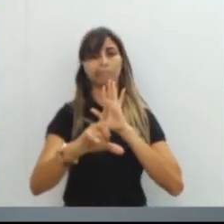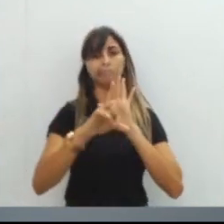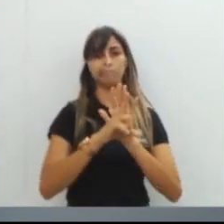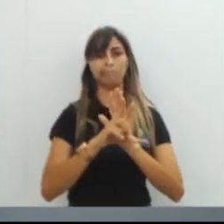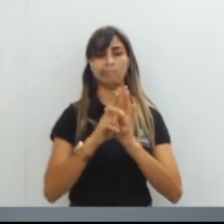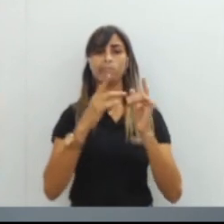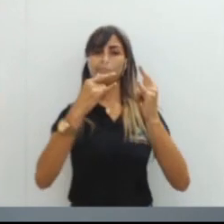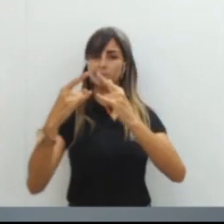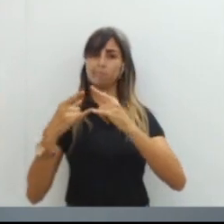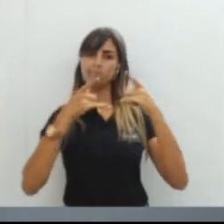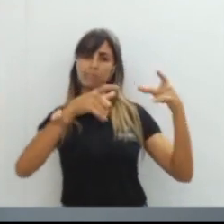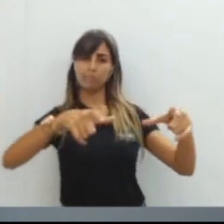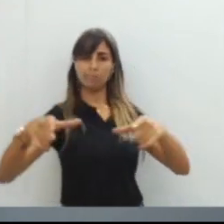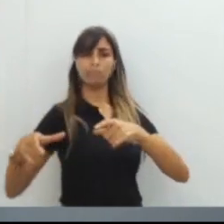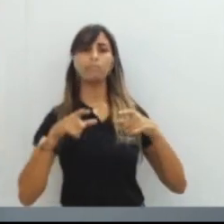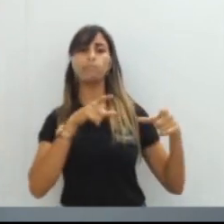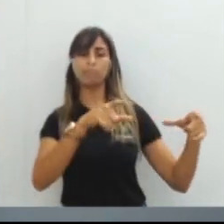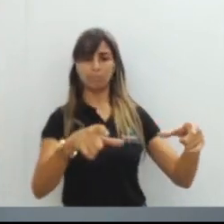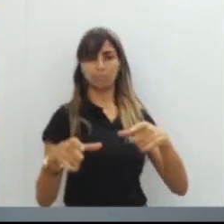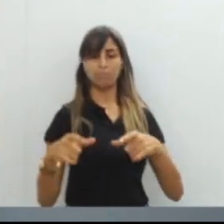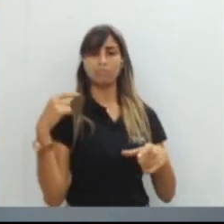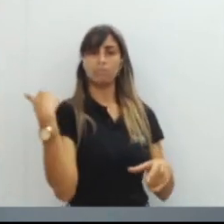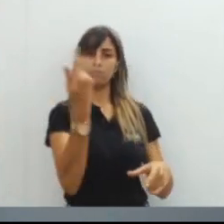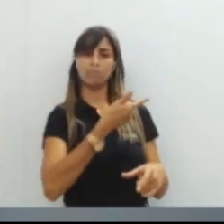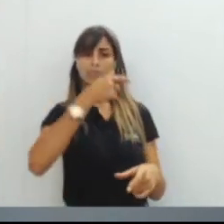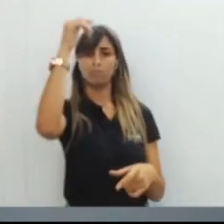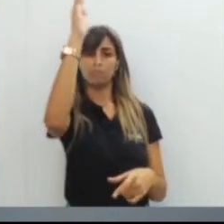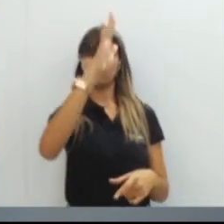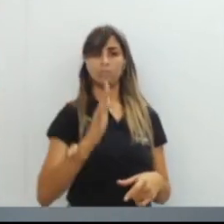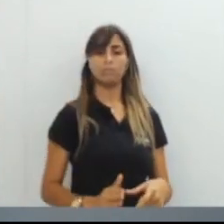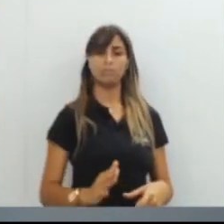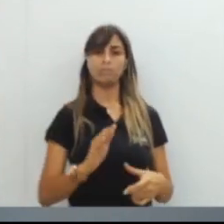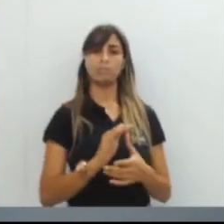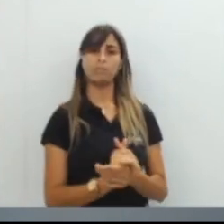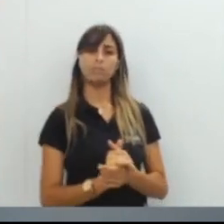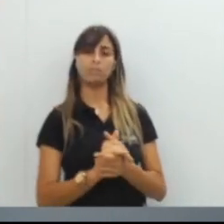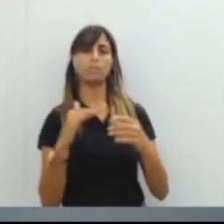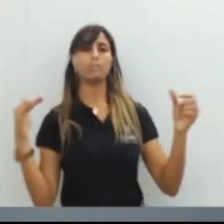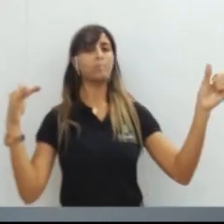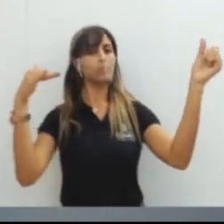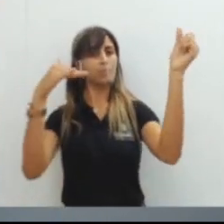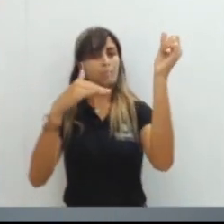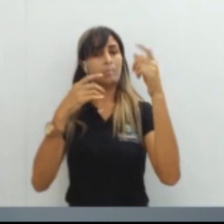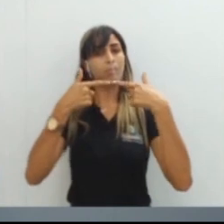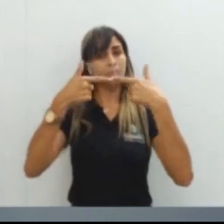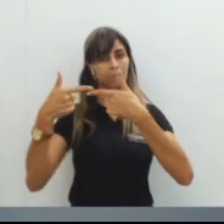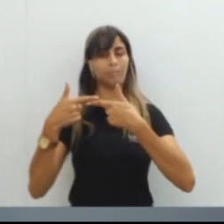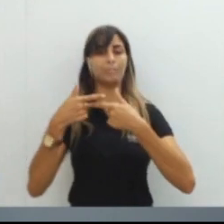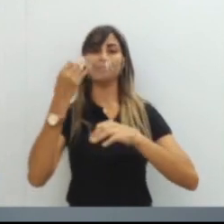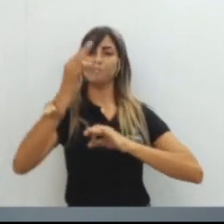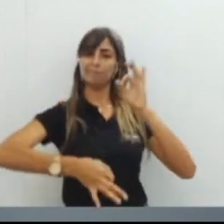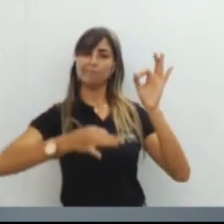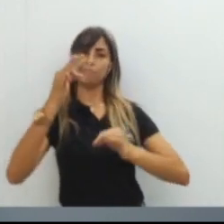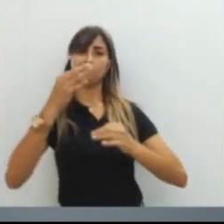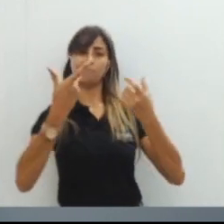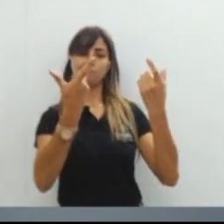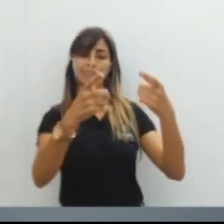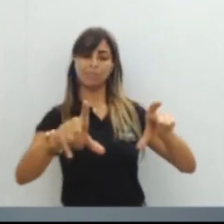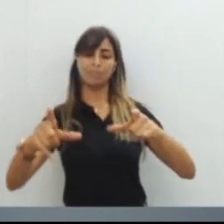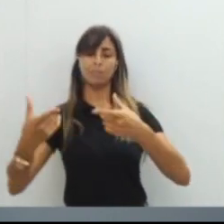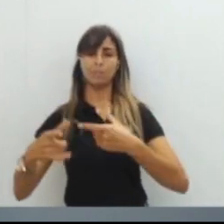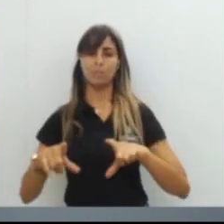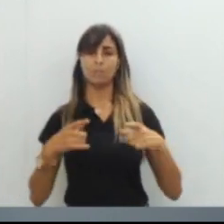são espaços do nosso território brasileiro que são delimitados juridicamente. Esse espaço ele